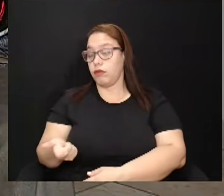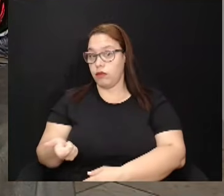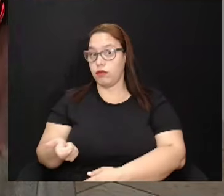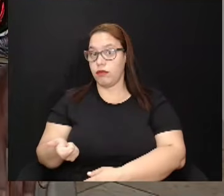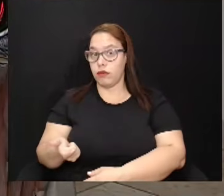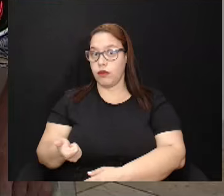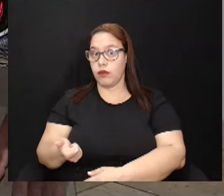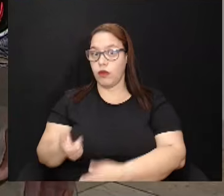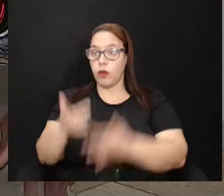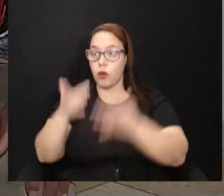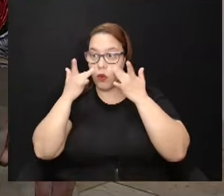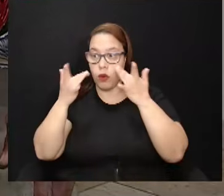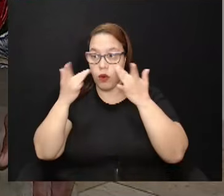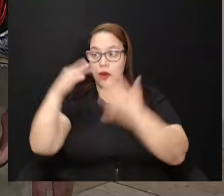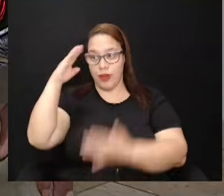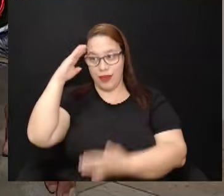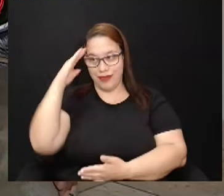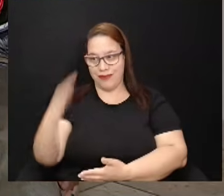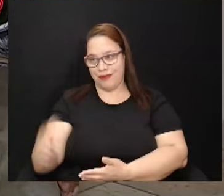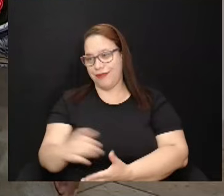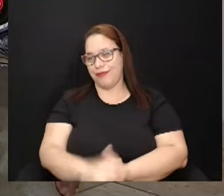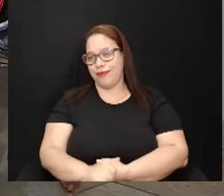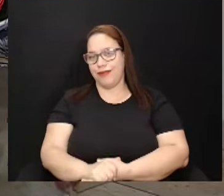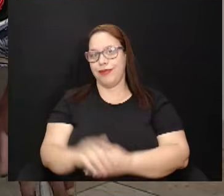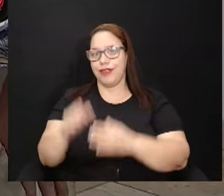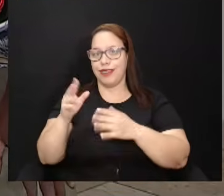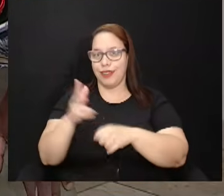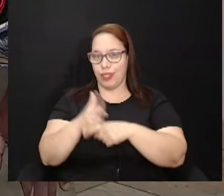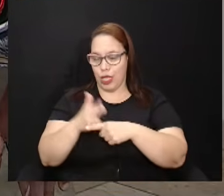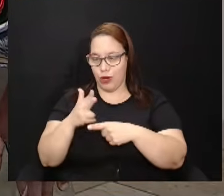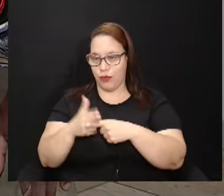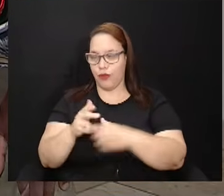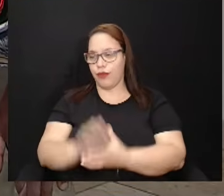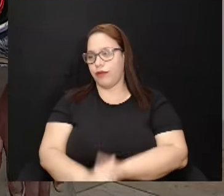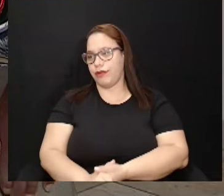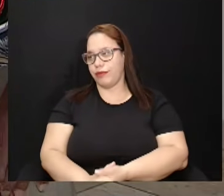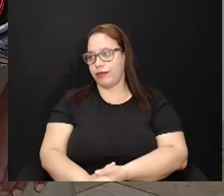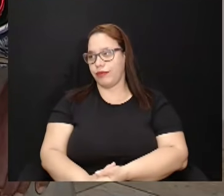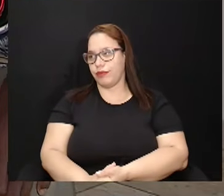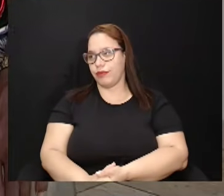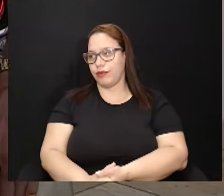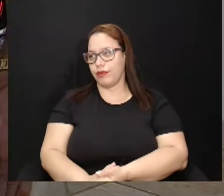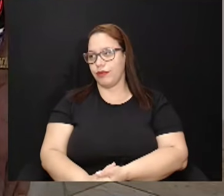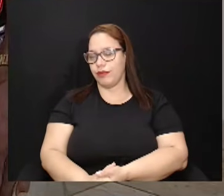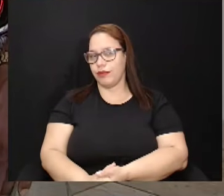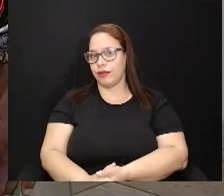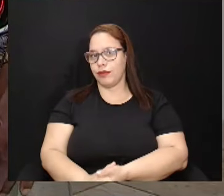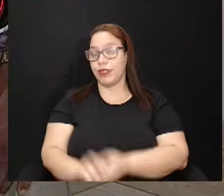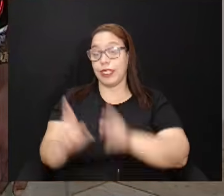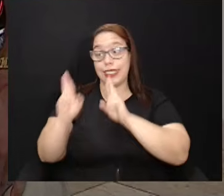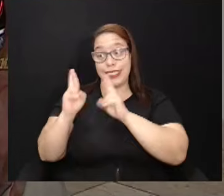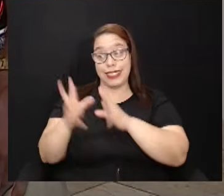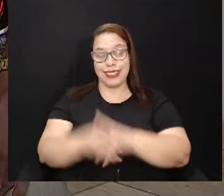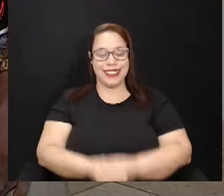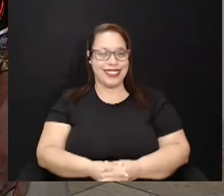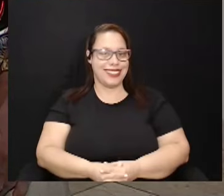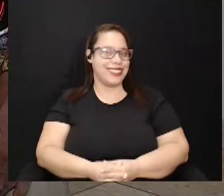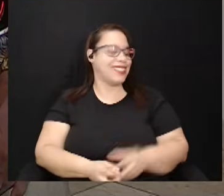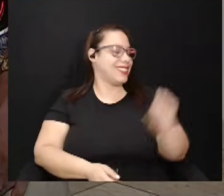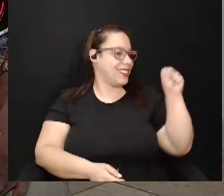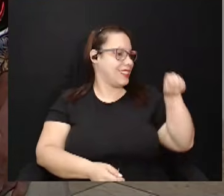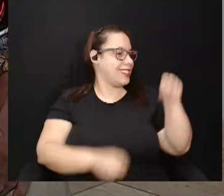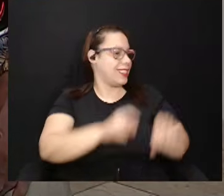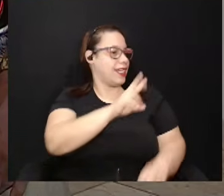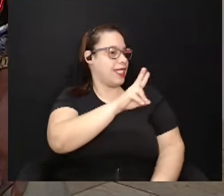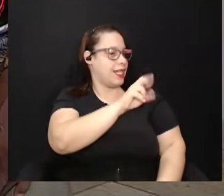atores principais da novela. E a gente está torcendo, né? Sim. Vado, eu falei que era a última pergunta,